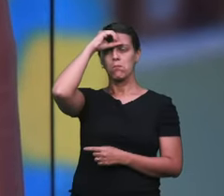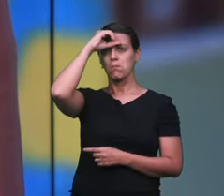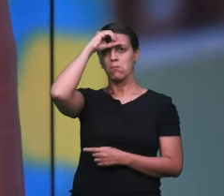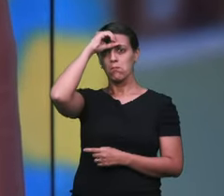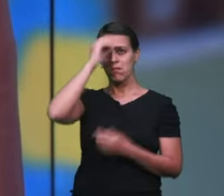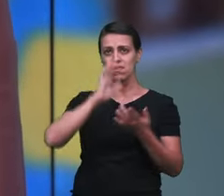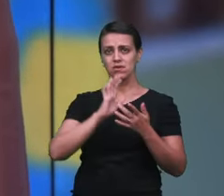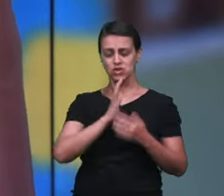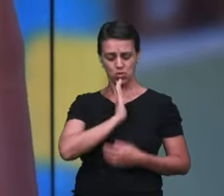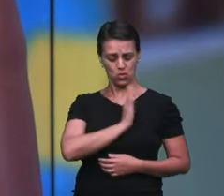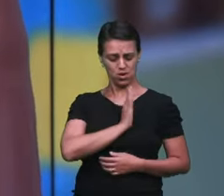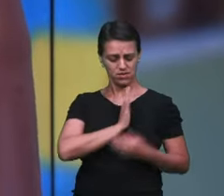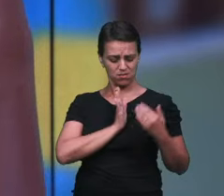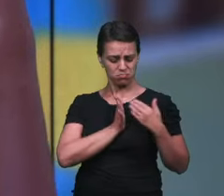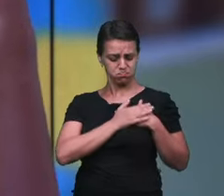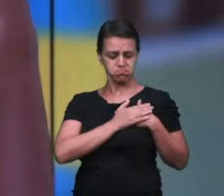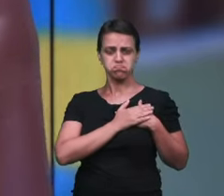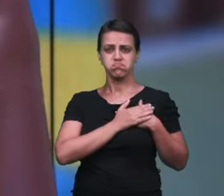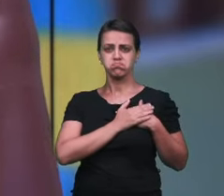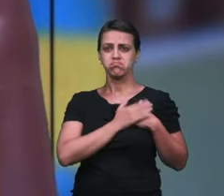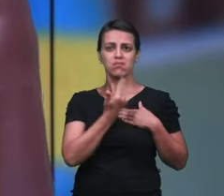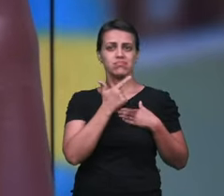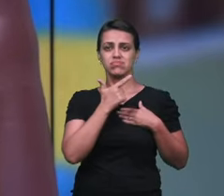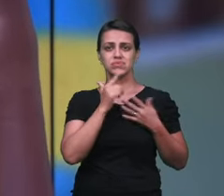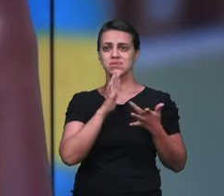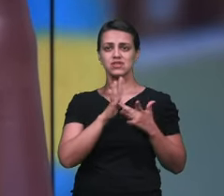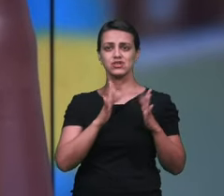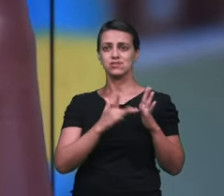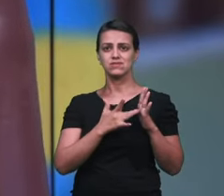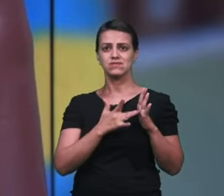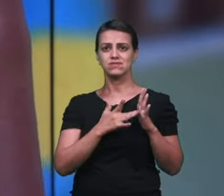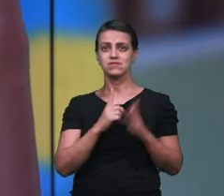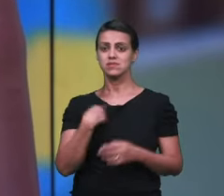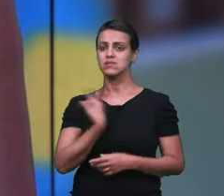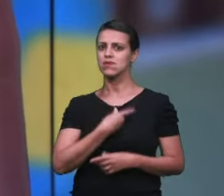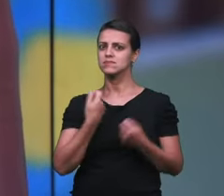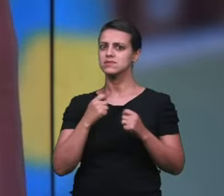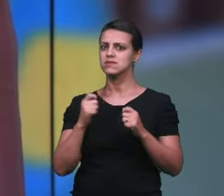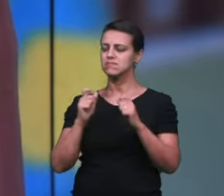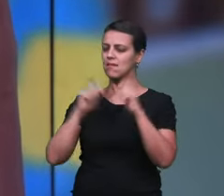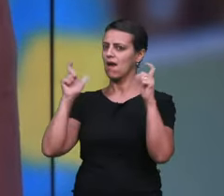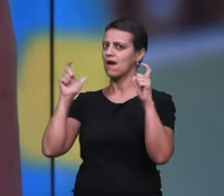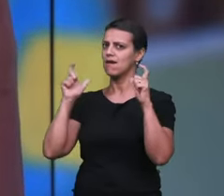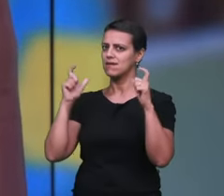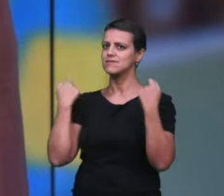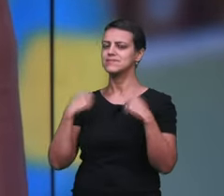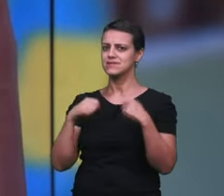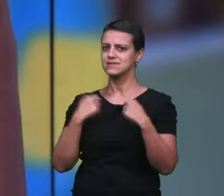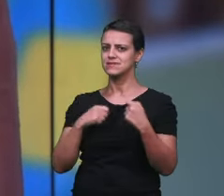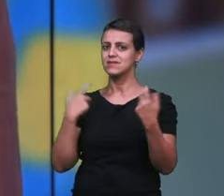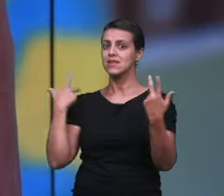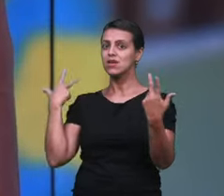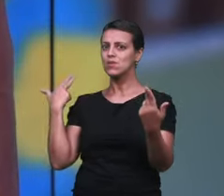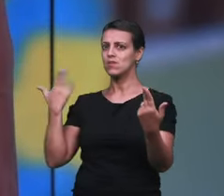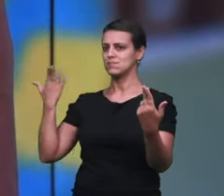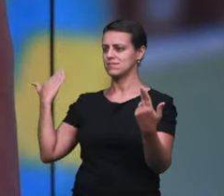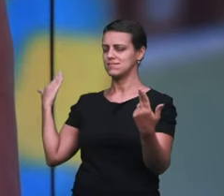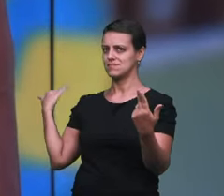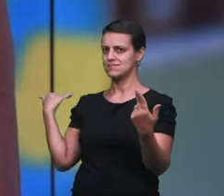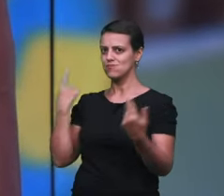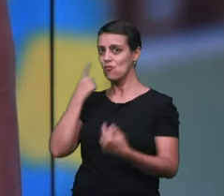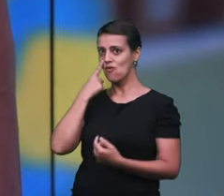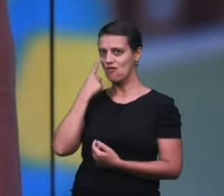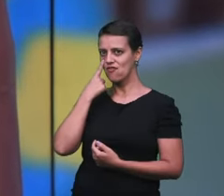coração. Nós vamos estar atentos e vigilantes, como alguns estavam quando Jesus nasceu. Vamos